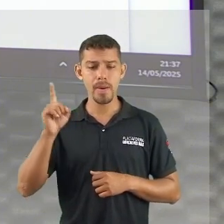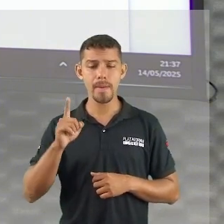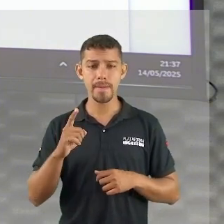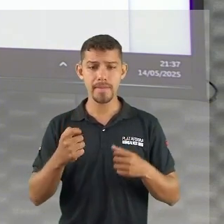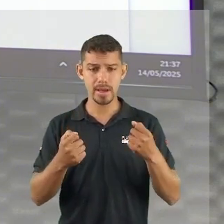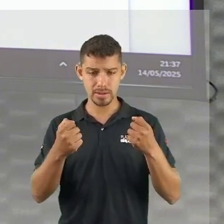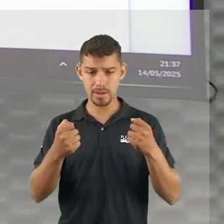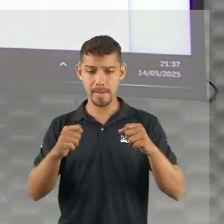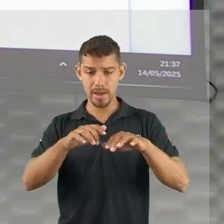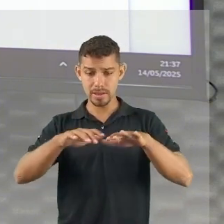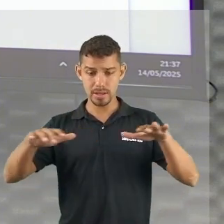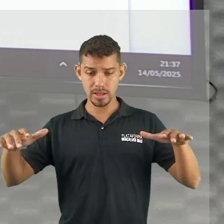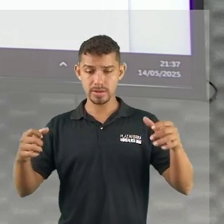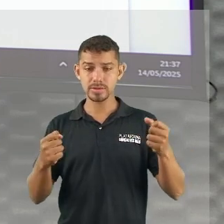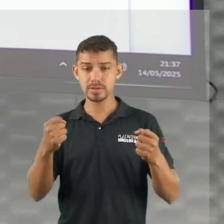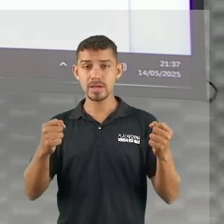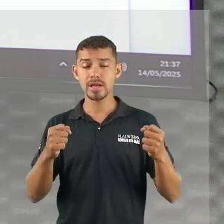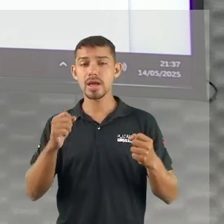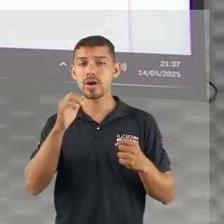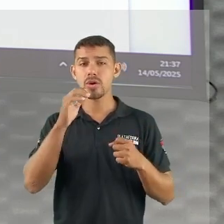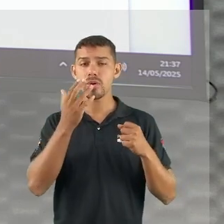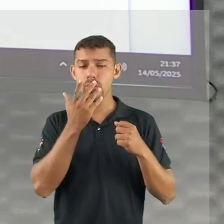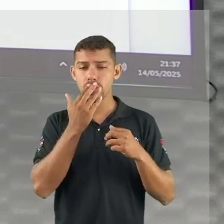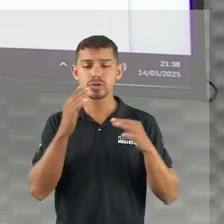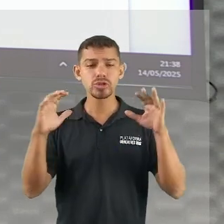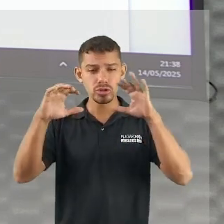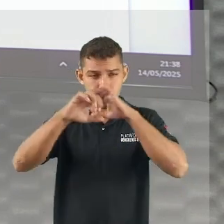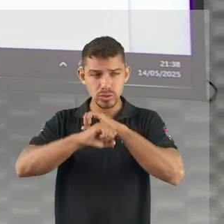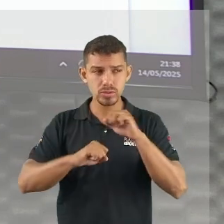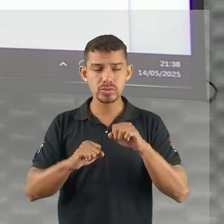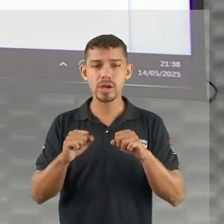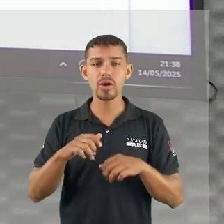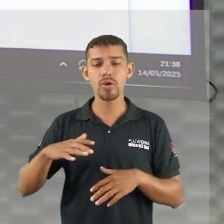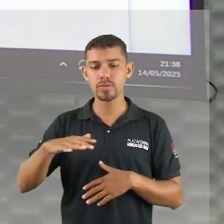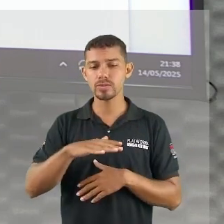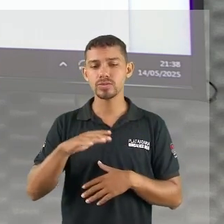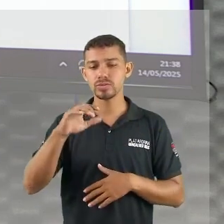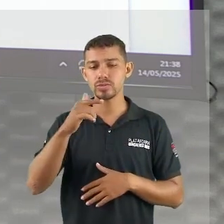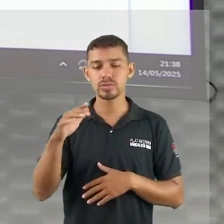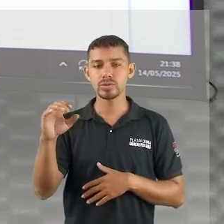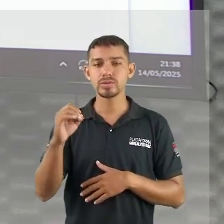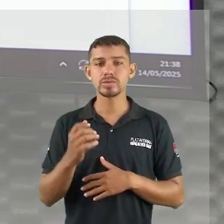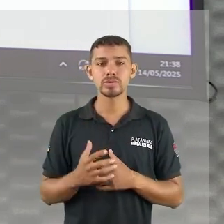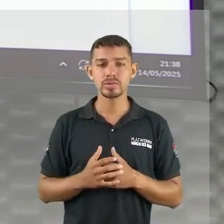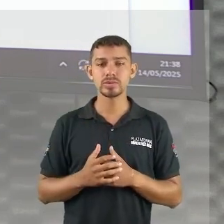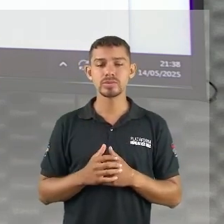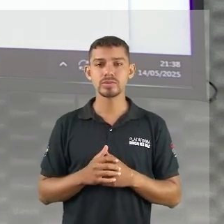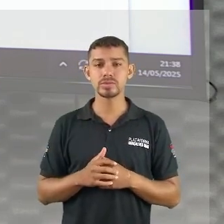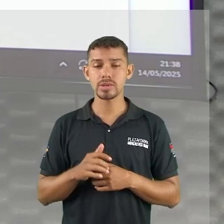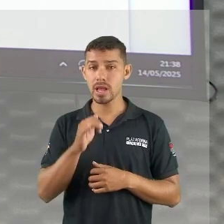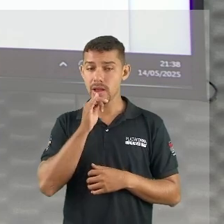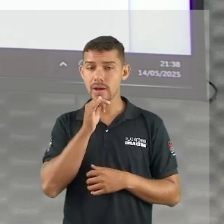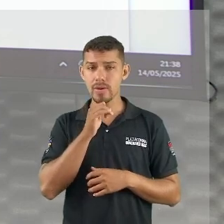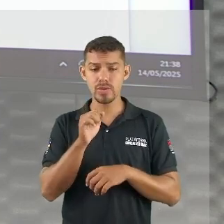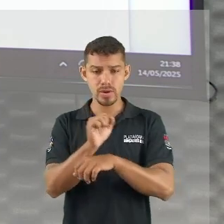e o estofado, que geralmente são feitos de cores escuras, funcionam como se fosse o chão da estufa. Então, quando o carro